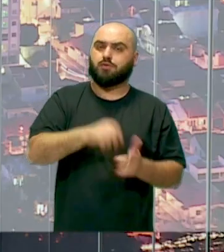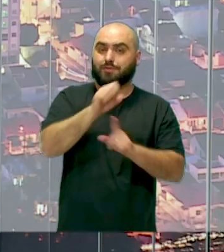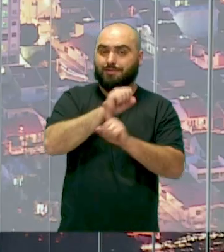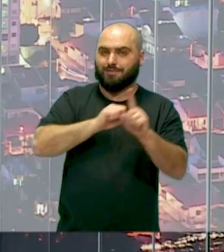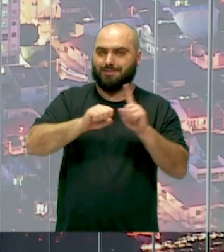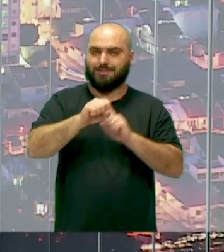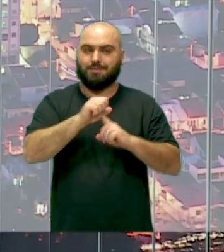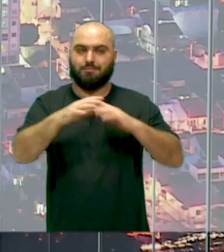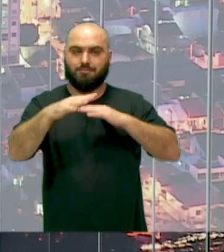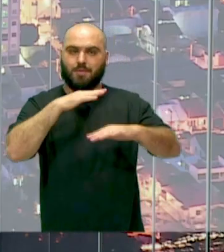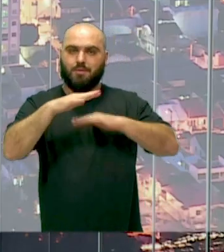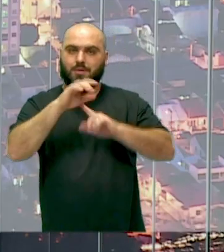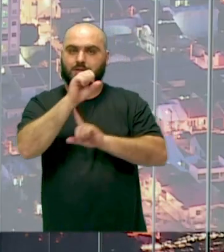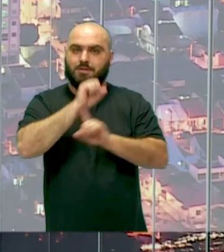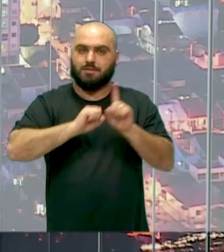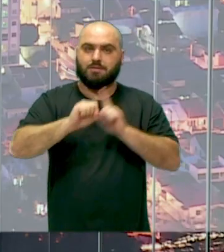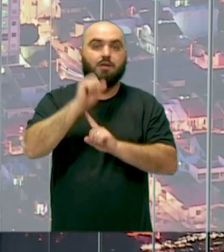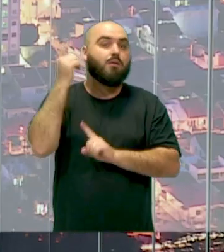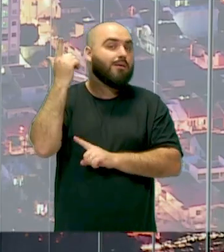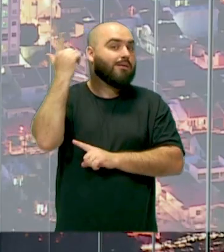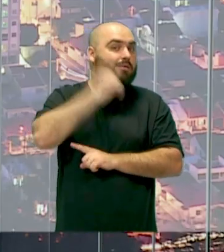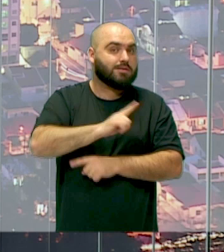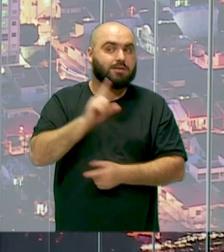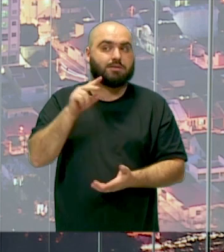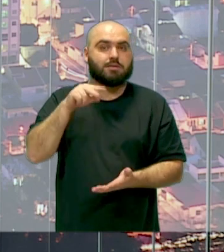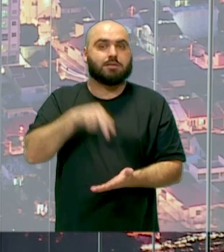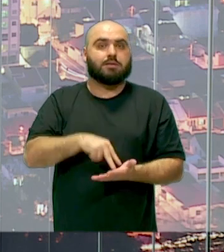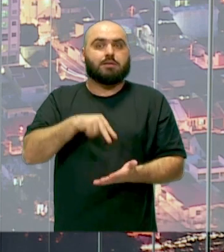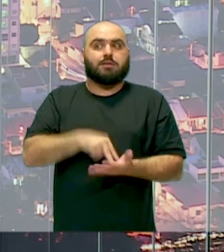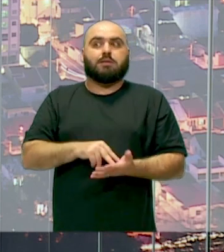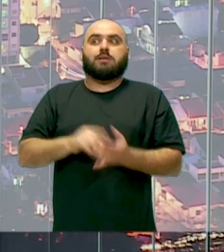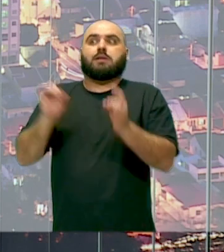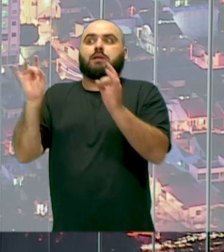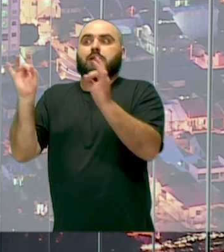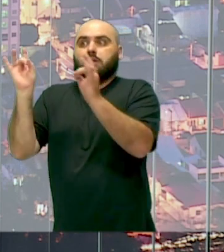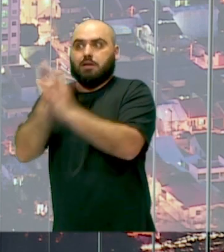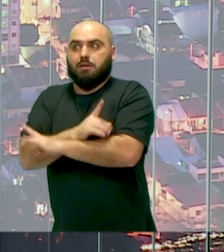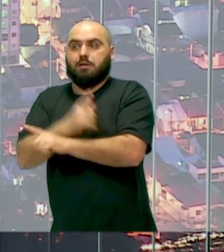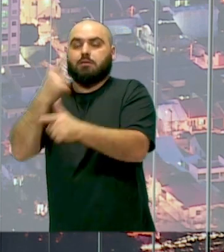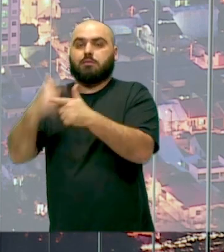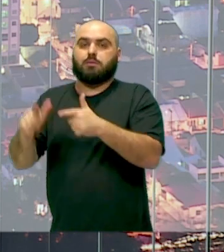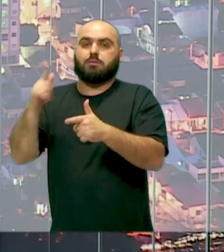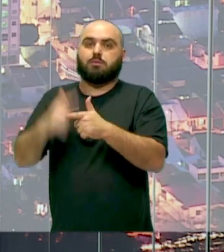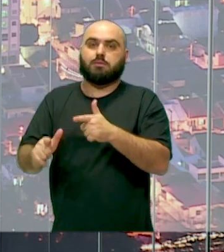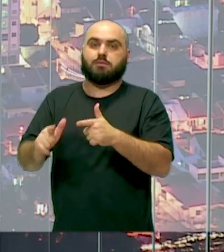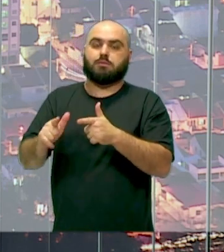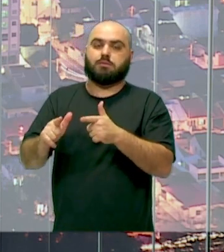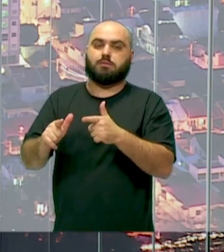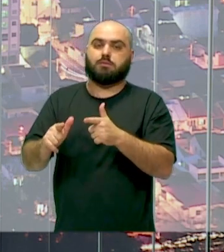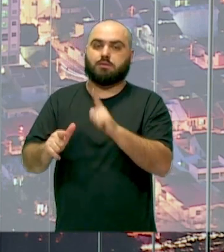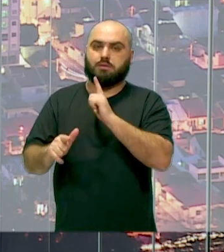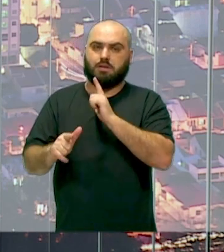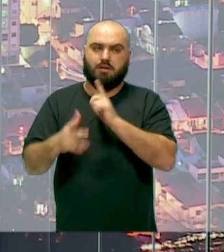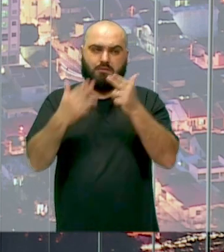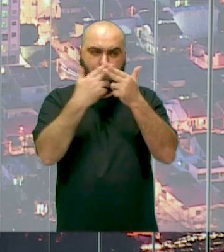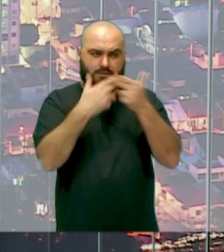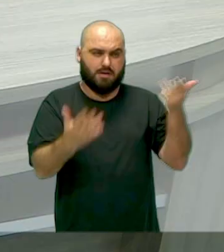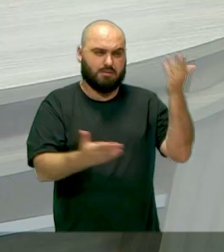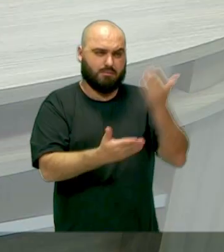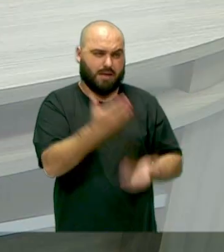digamos assim, conseguiram resistir a essa onda. Muitos saíram bem